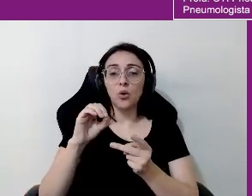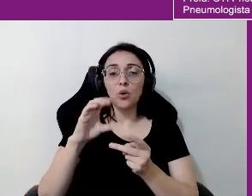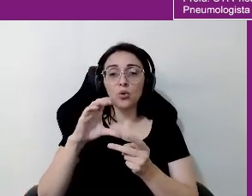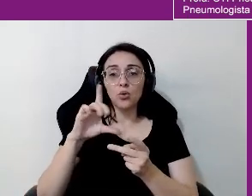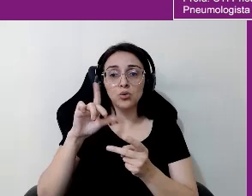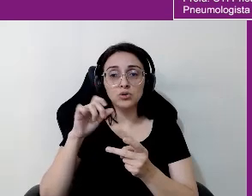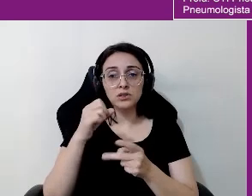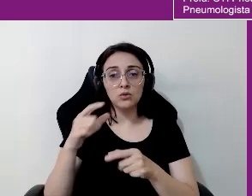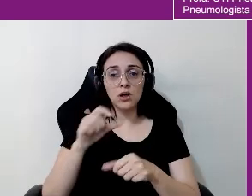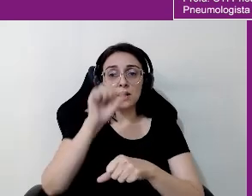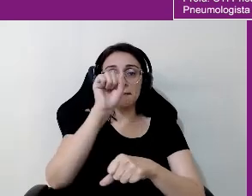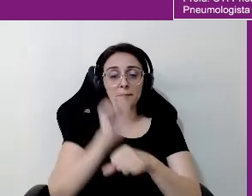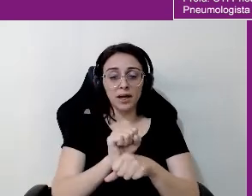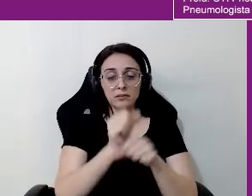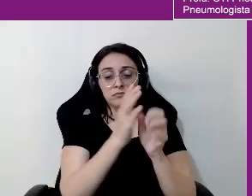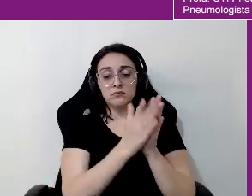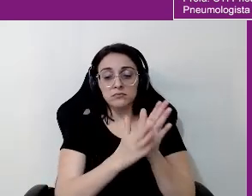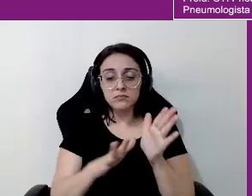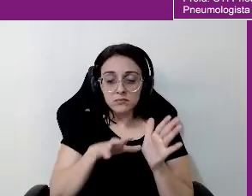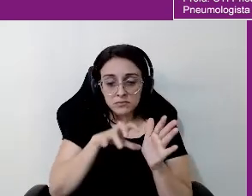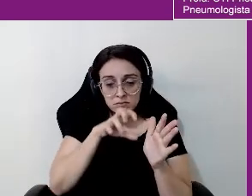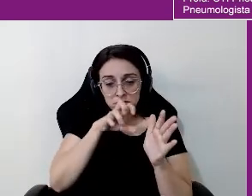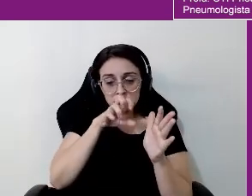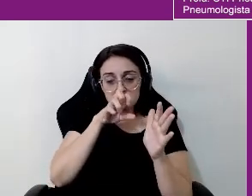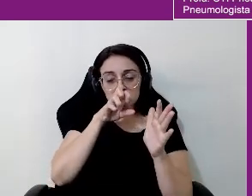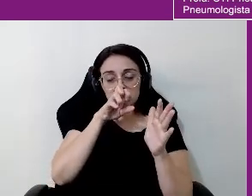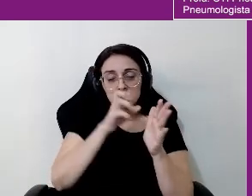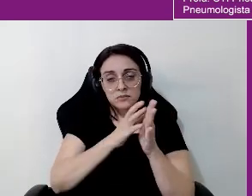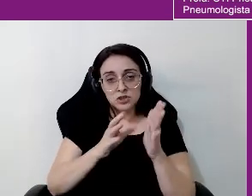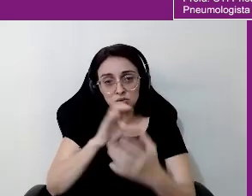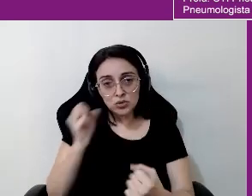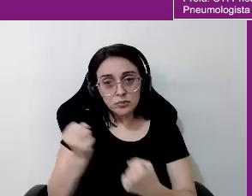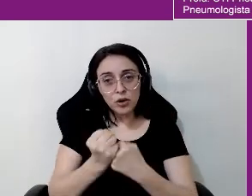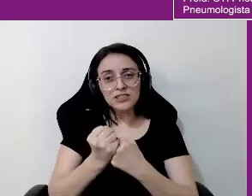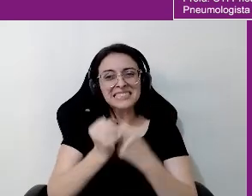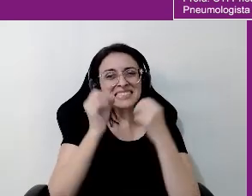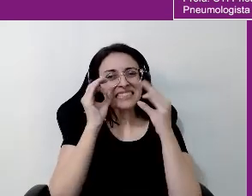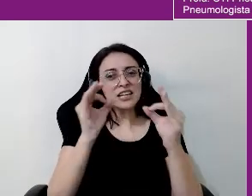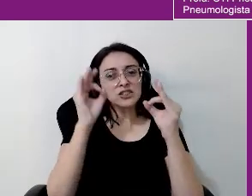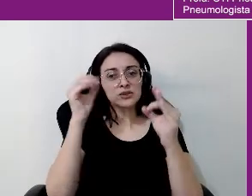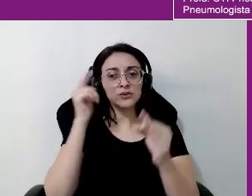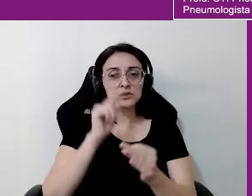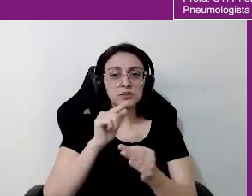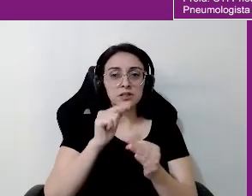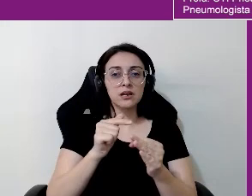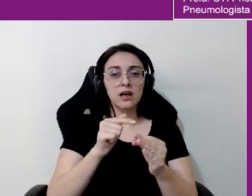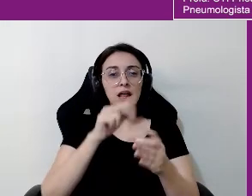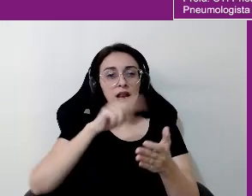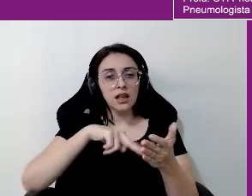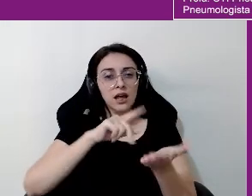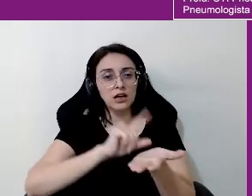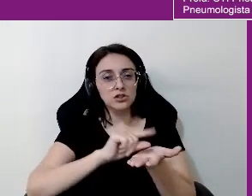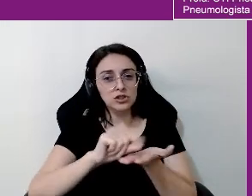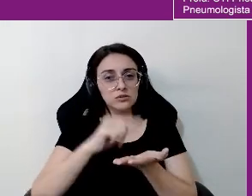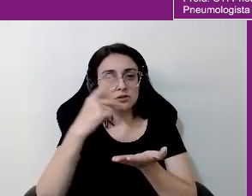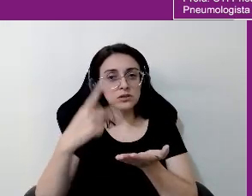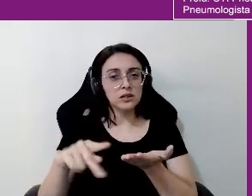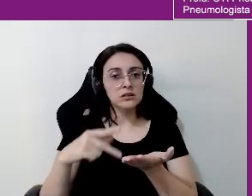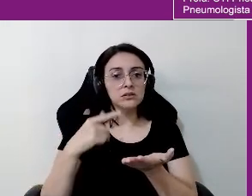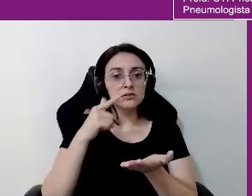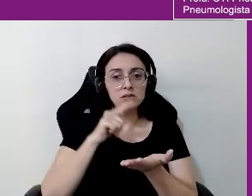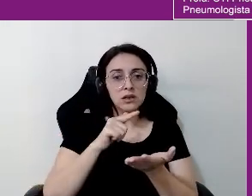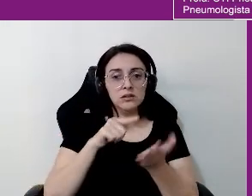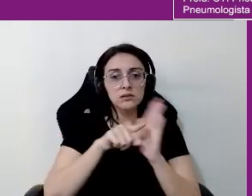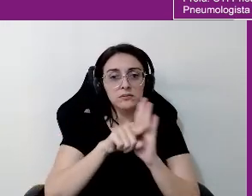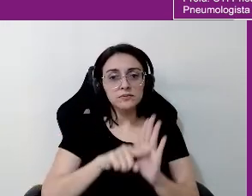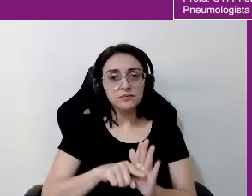faz aquela pausa inspiratória durante a pressão de suporte. Dá certinho. A gente lê os artigos deles, a Uhum. gente O começou a